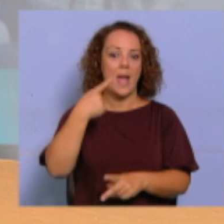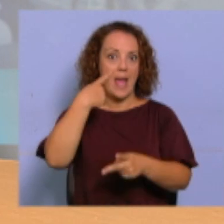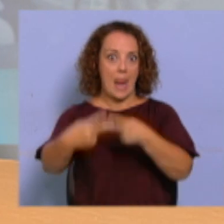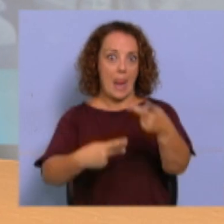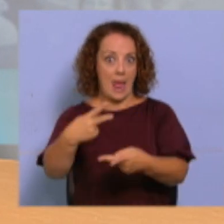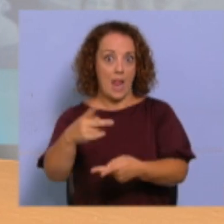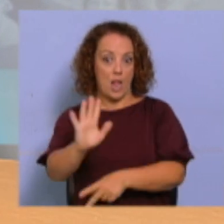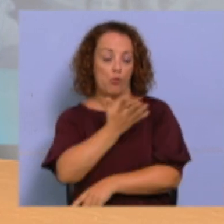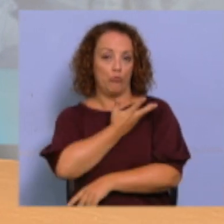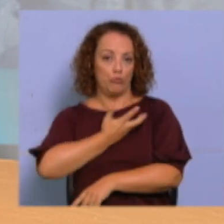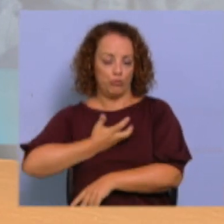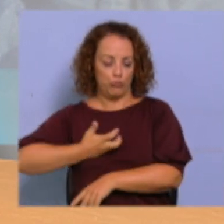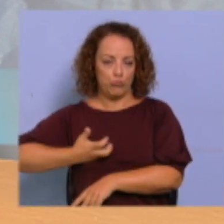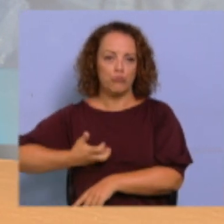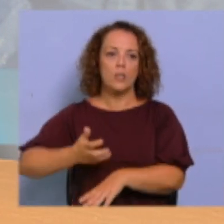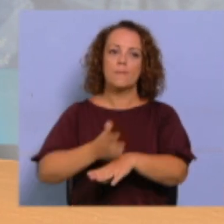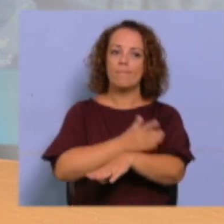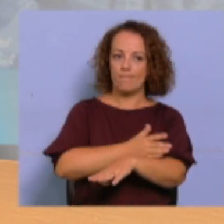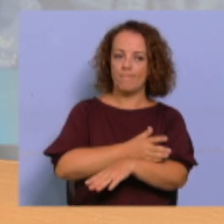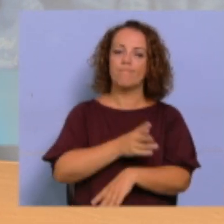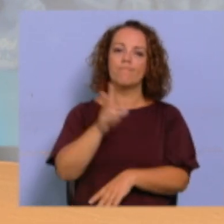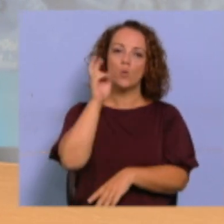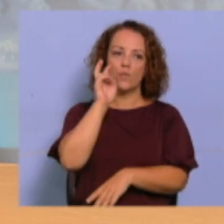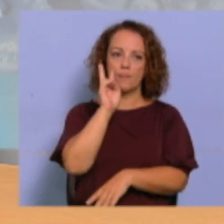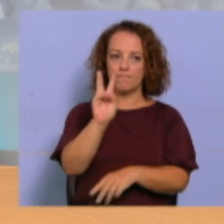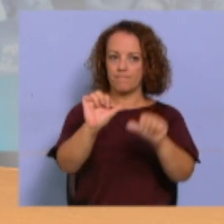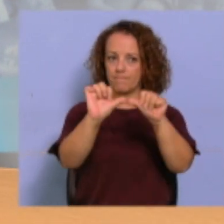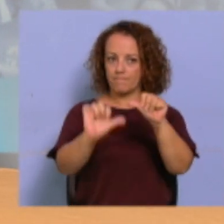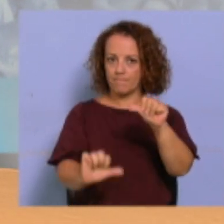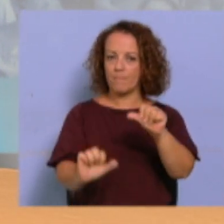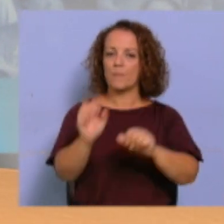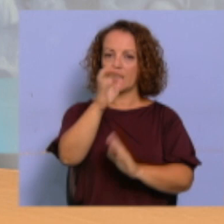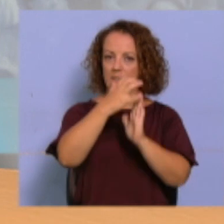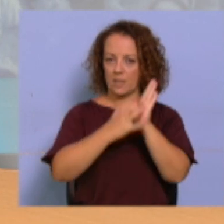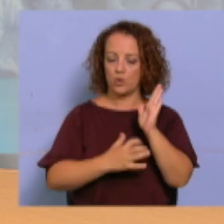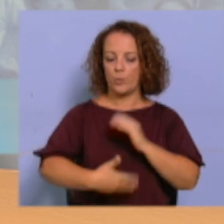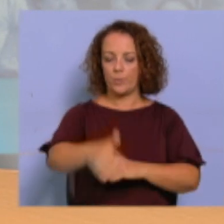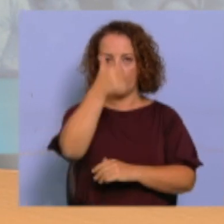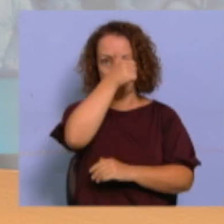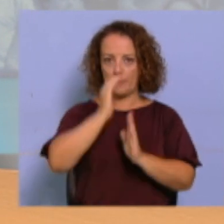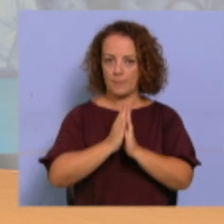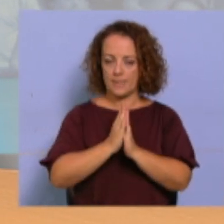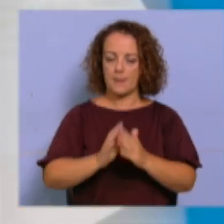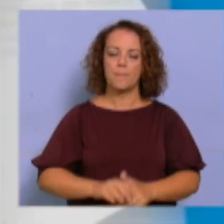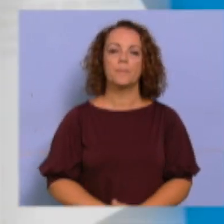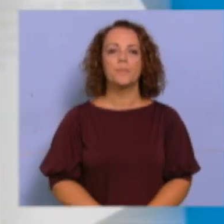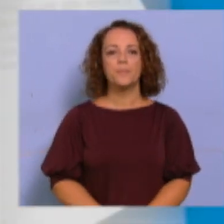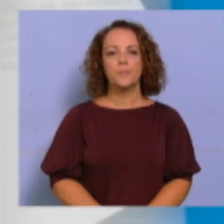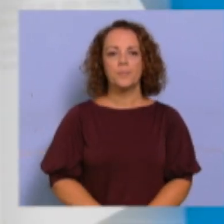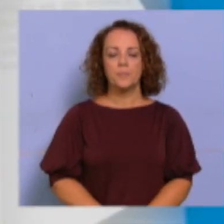Frei Nunes, antes do comentário, vamos ouvir então o texto que é lido nas missas deste domingo.